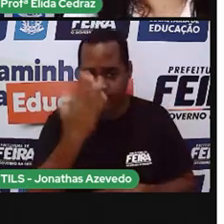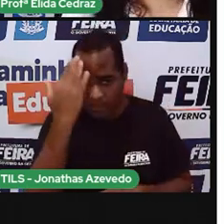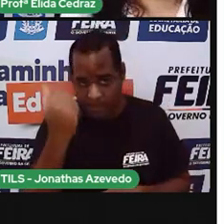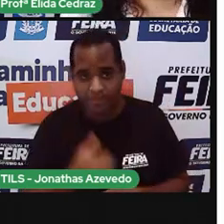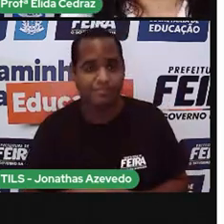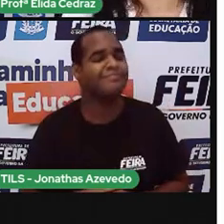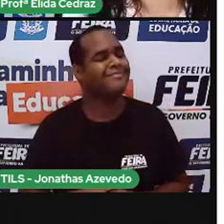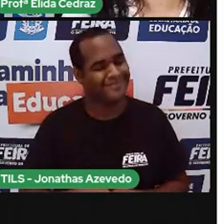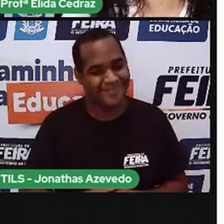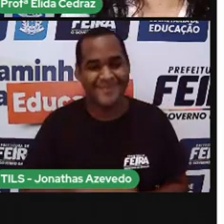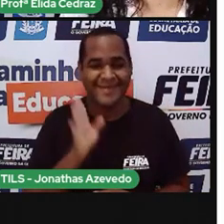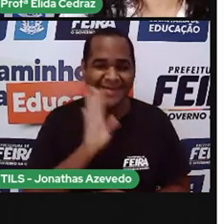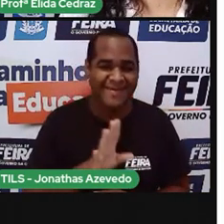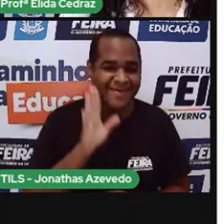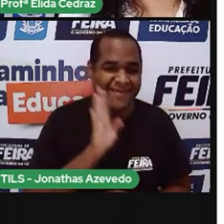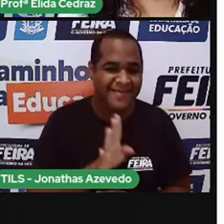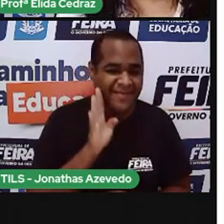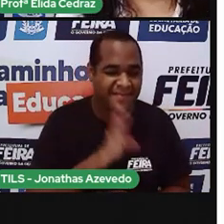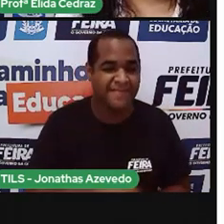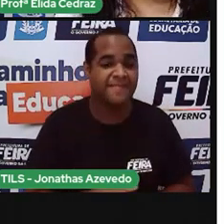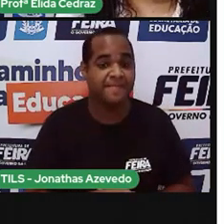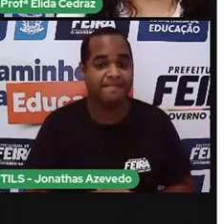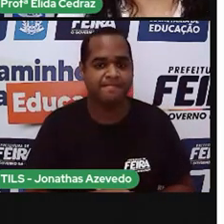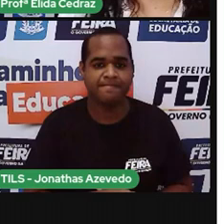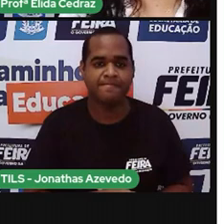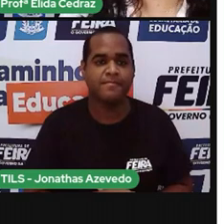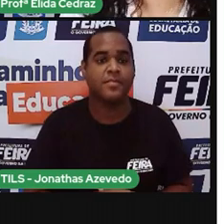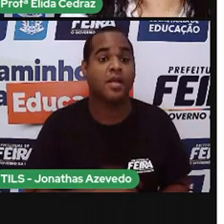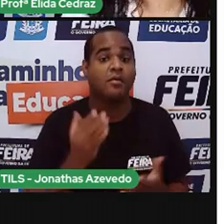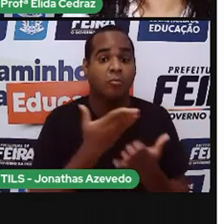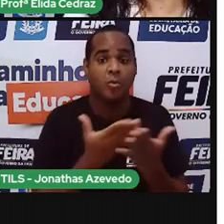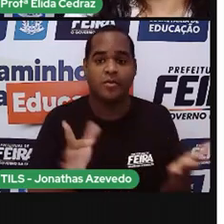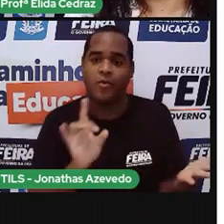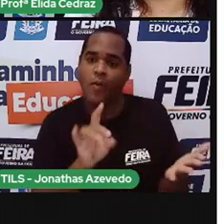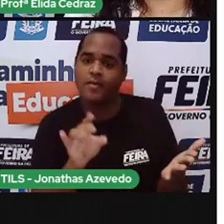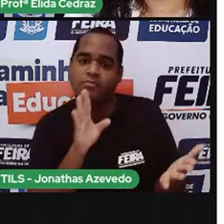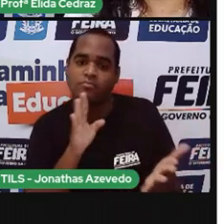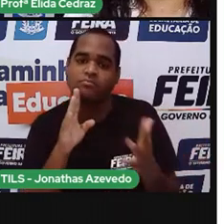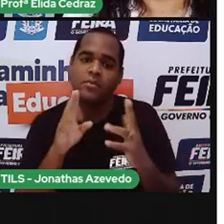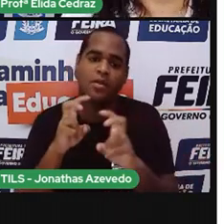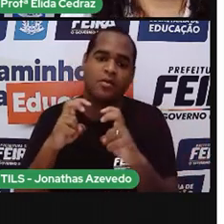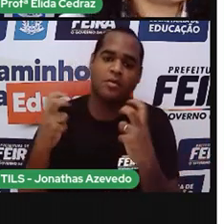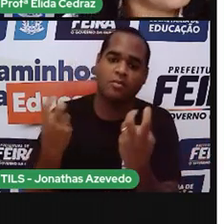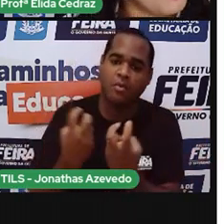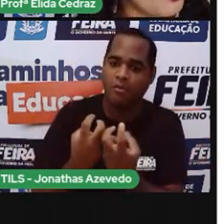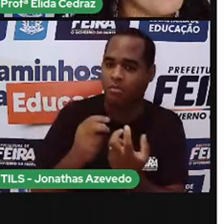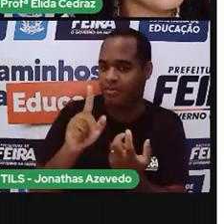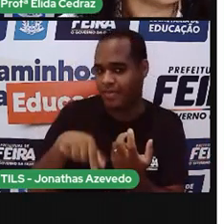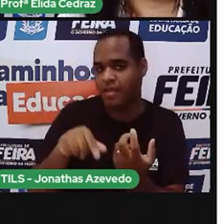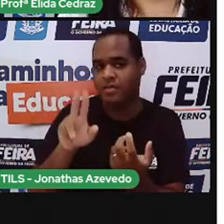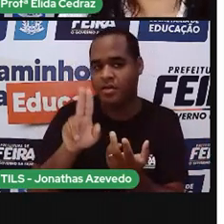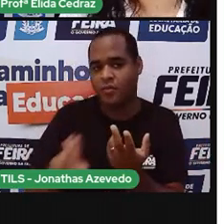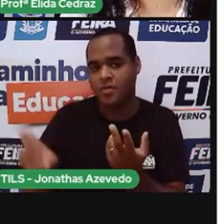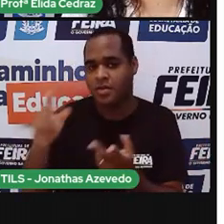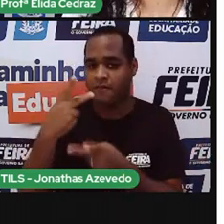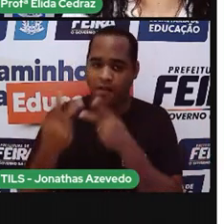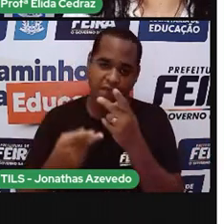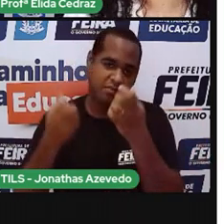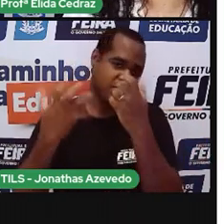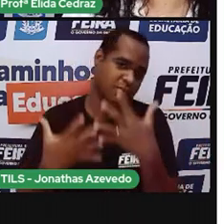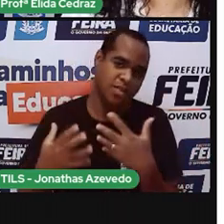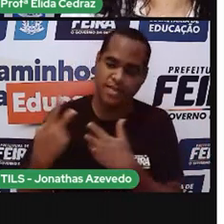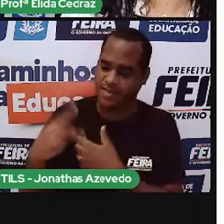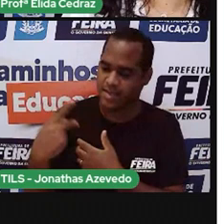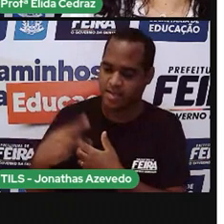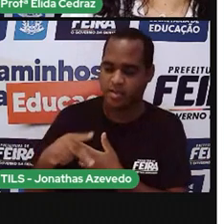Que legal! Mas vocês conhecem alguma cantiga de roda que fala